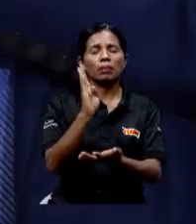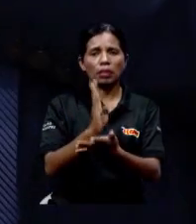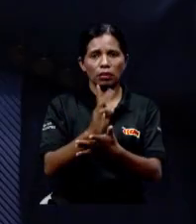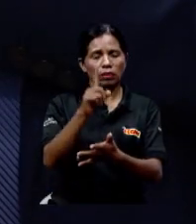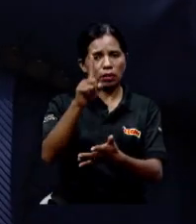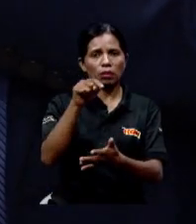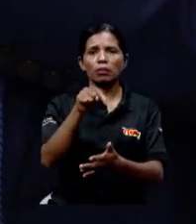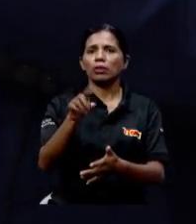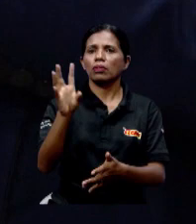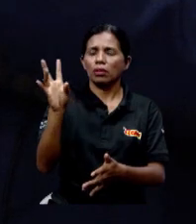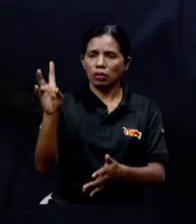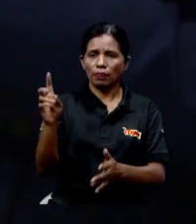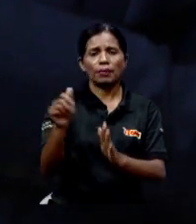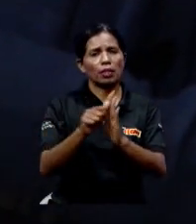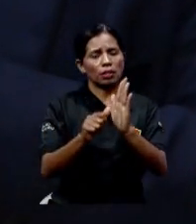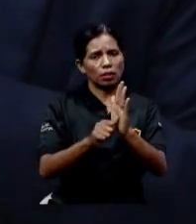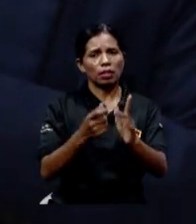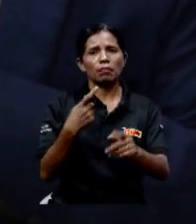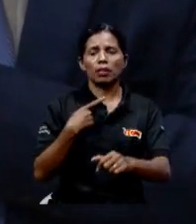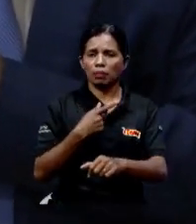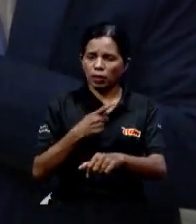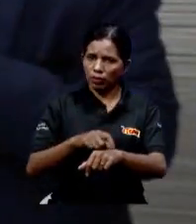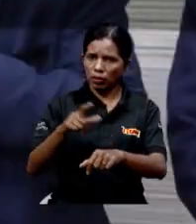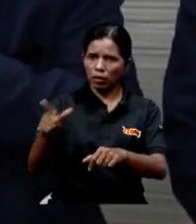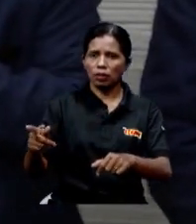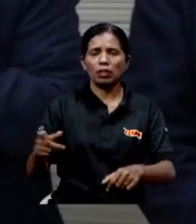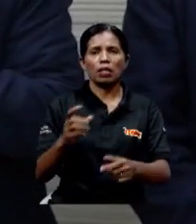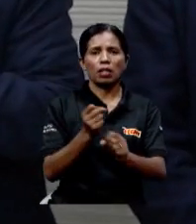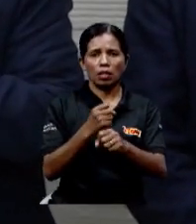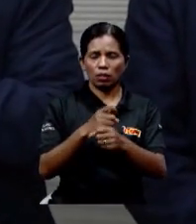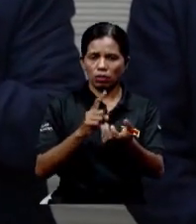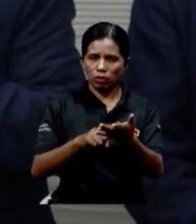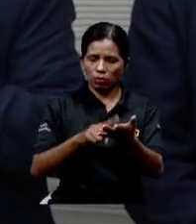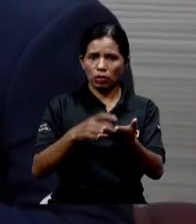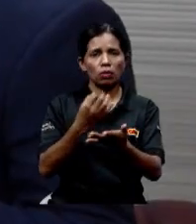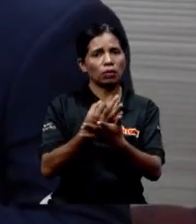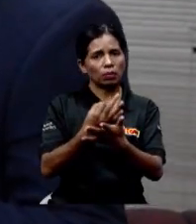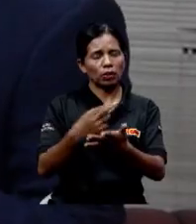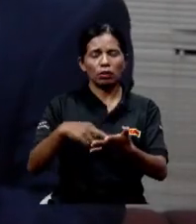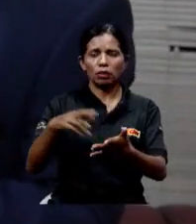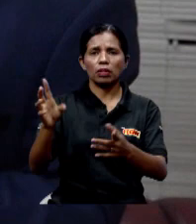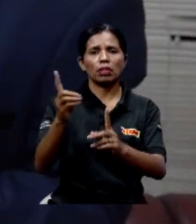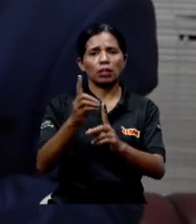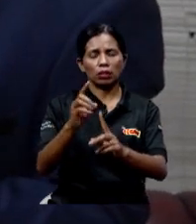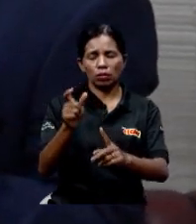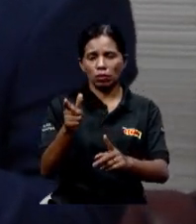hituresim. Tira agenda, Parlamento Nacional se halo discussão por orçamento retificativo, o Siloro Rua Nolo